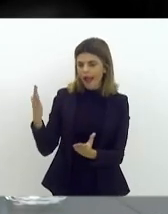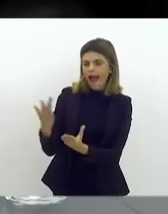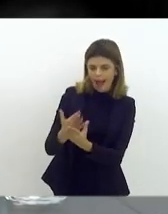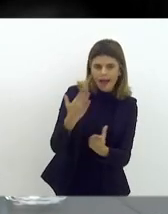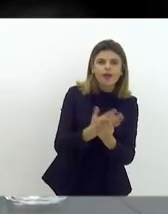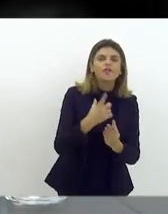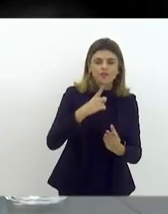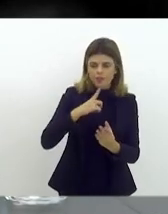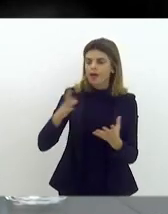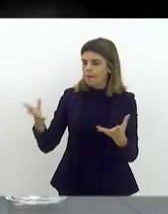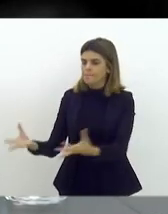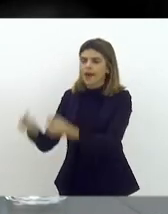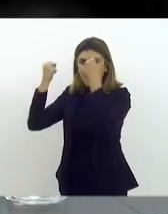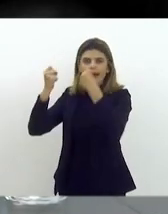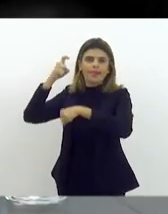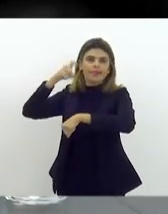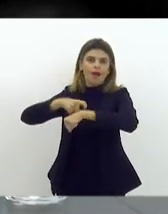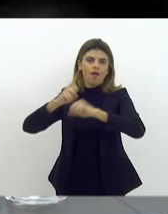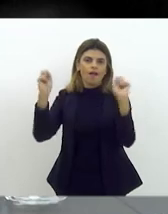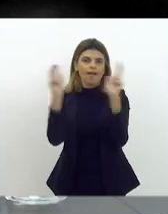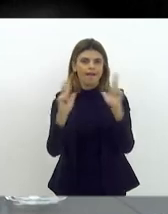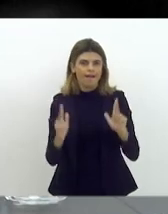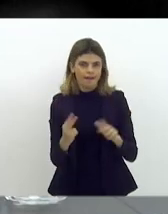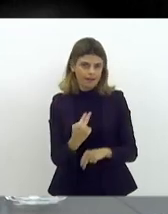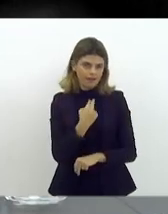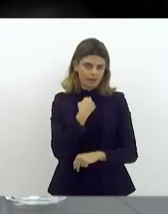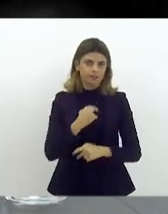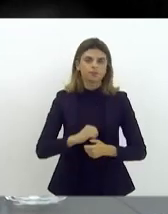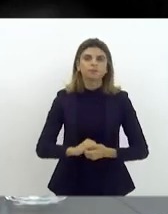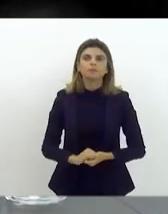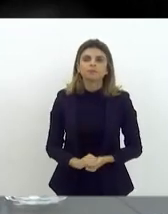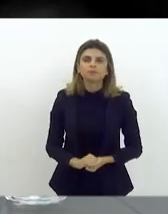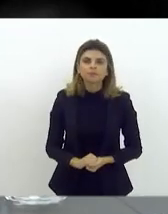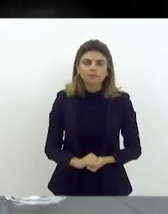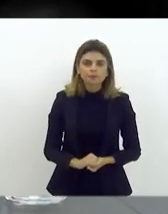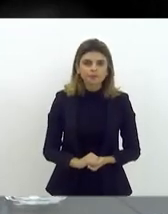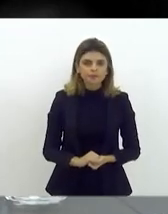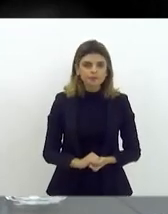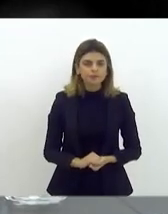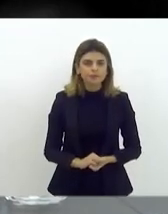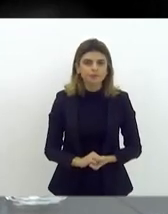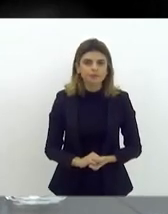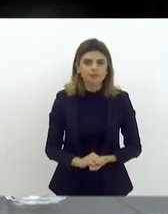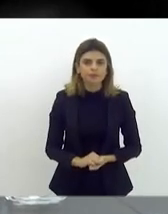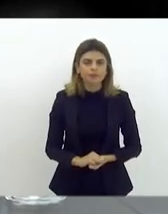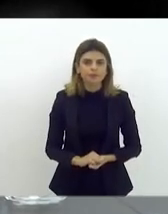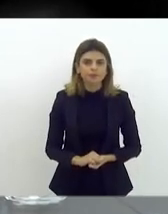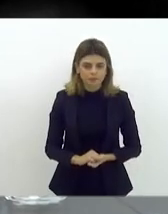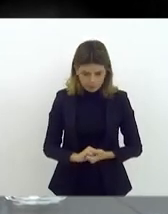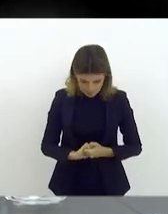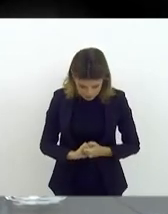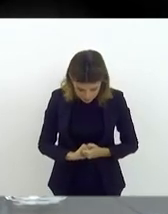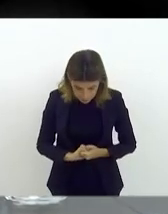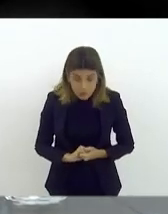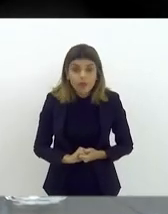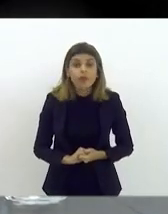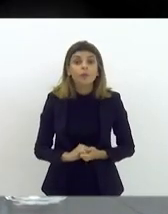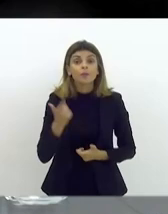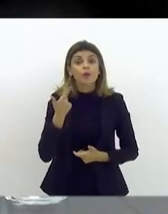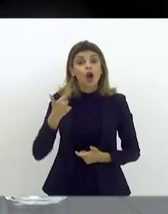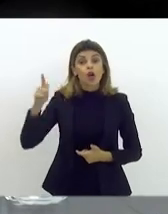e viabilizar eventual prisão flagrancial pode avançar é outro delito que teve